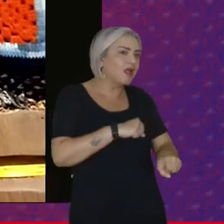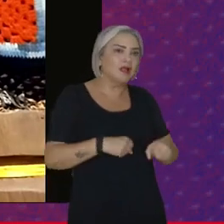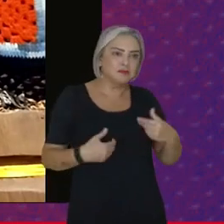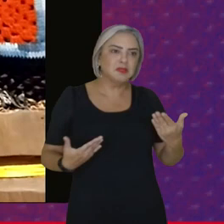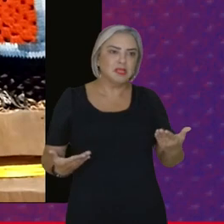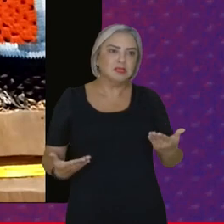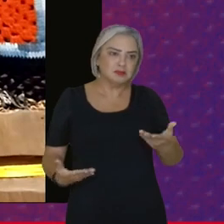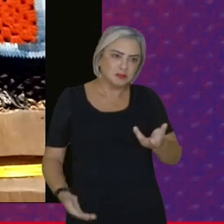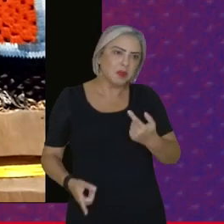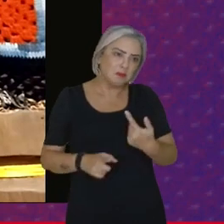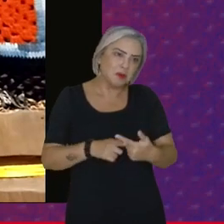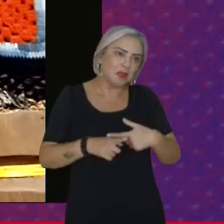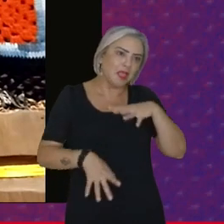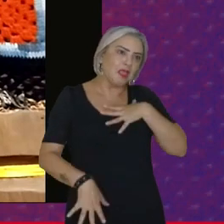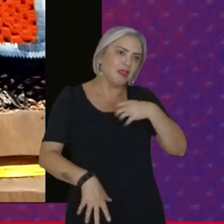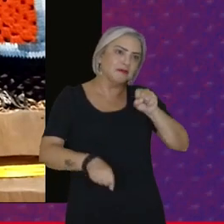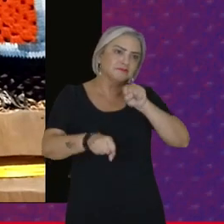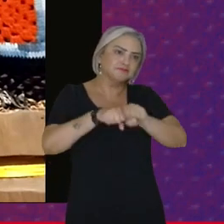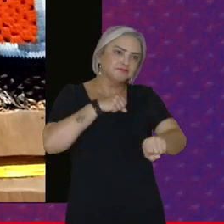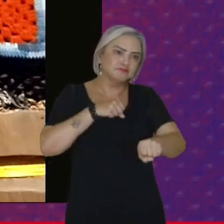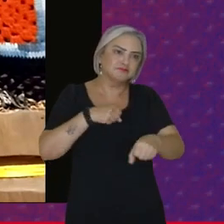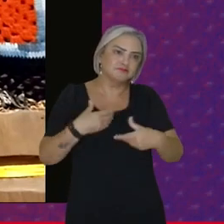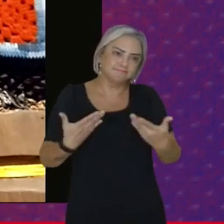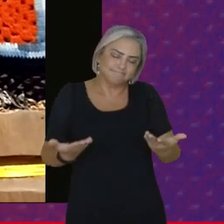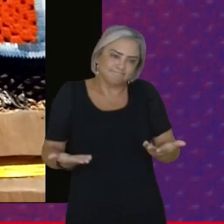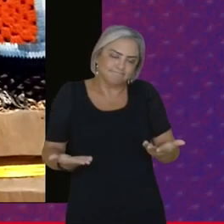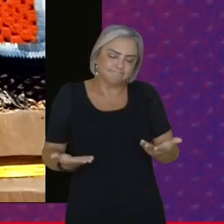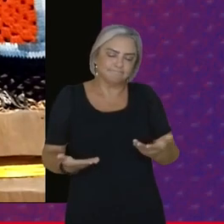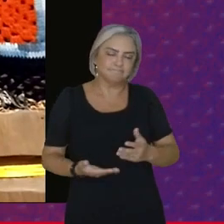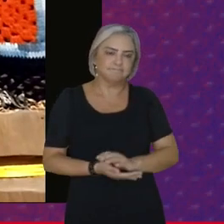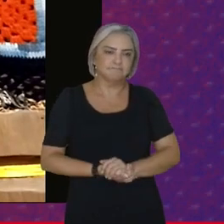propositalmente, se suicidaram.